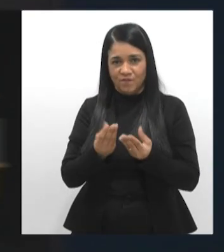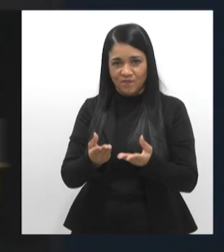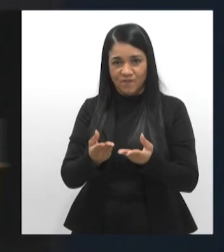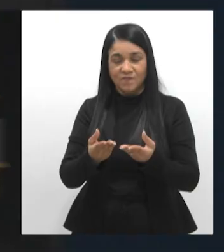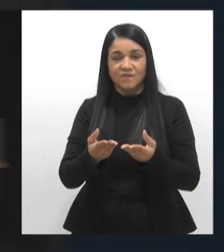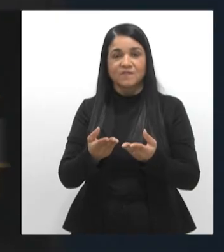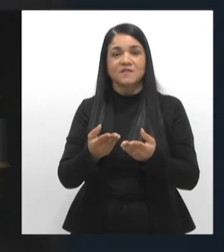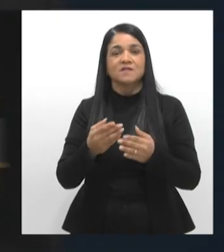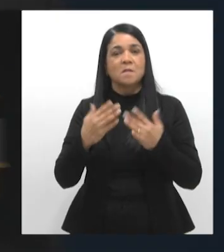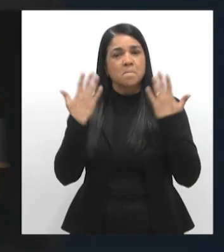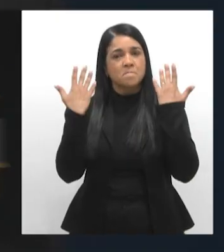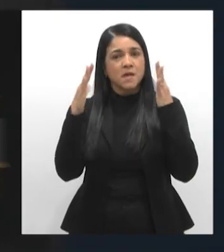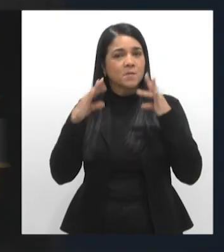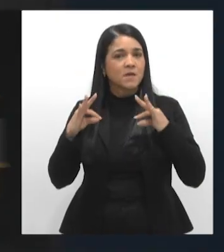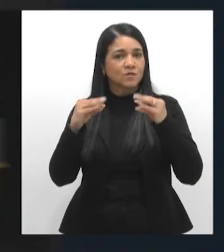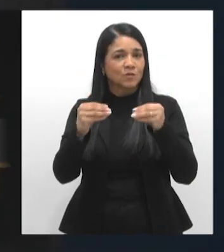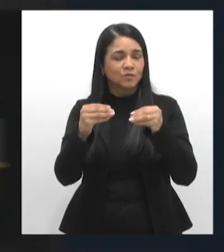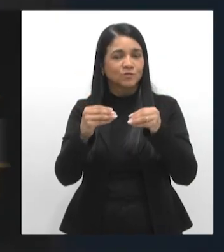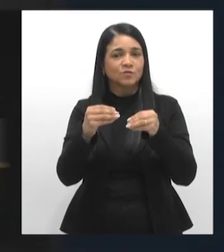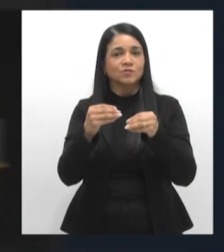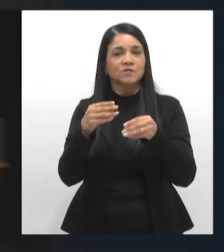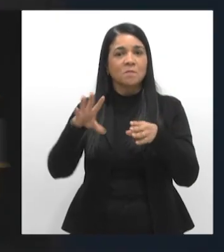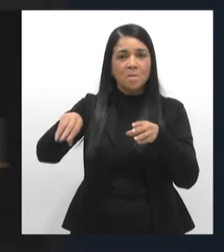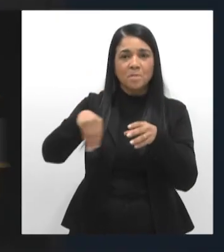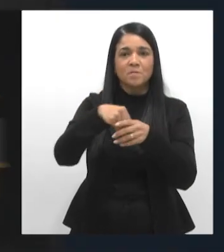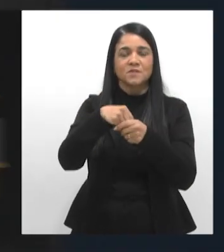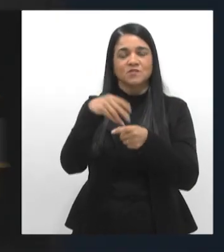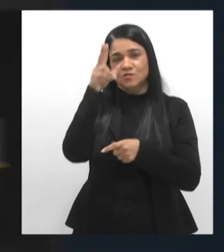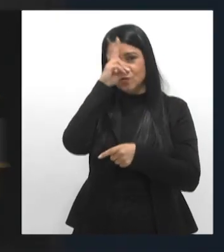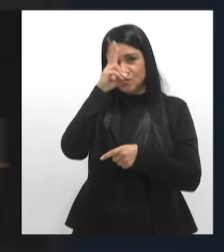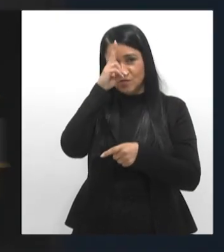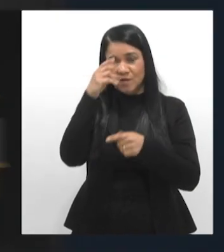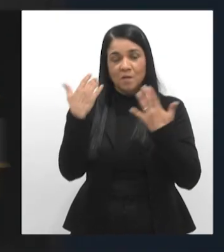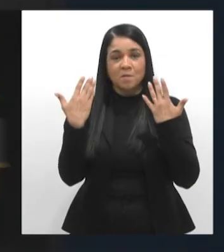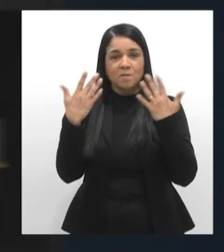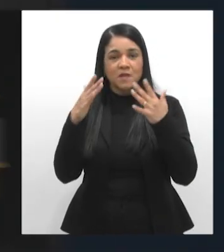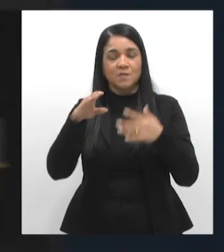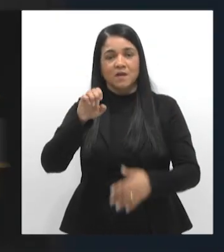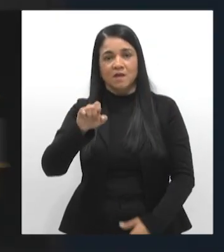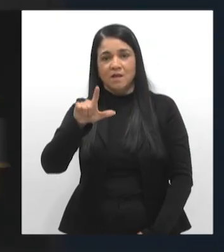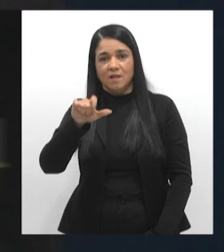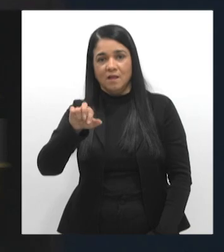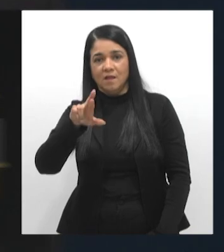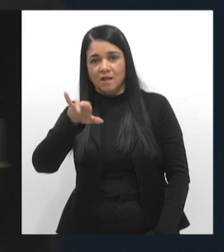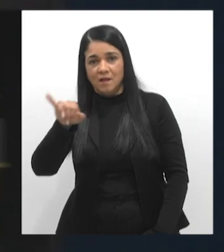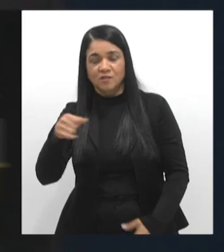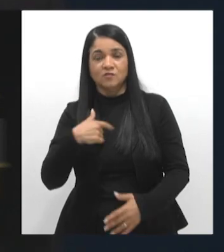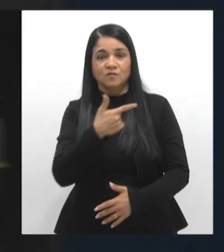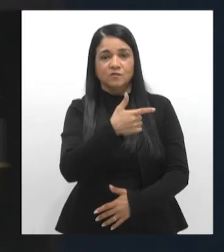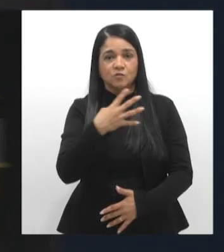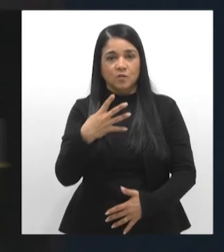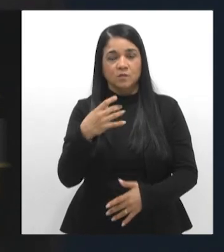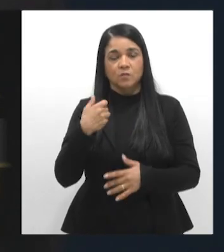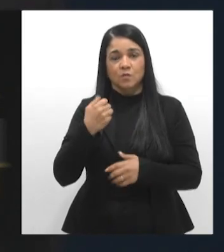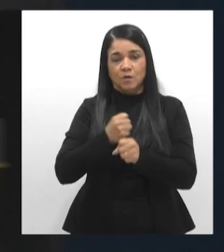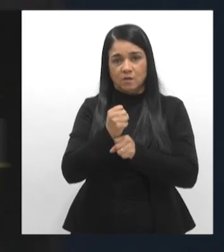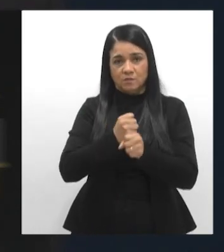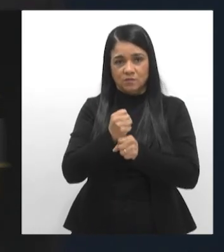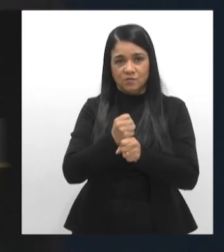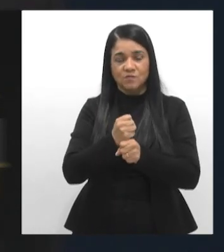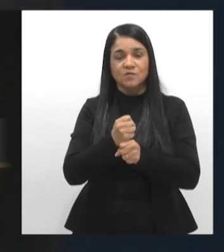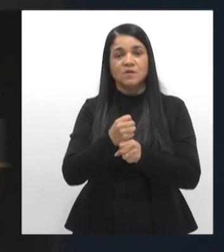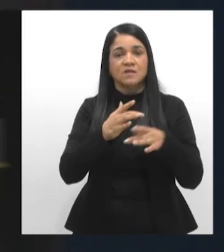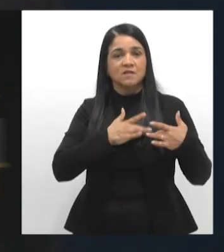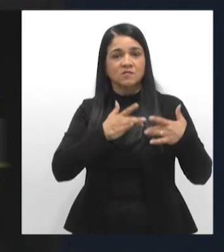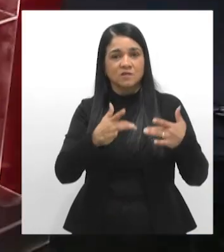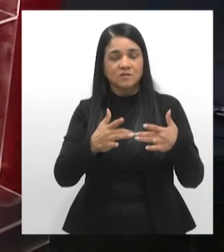fizeram parte desta história. Parabéns, ELERJ, pelos 24 anos de excelência, dedicação e serviço público.